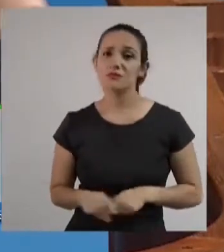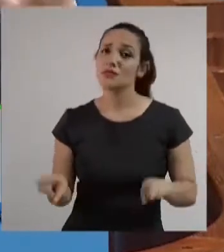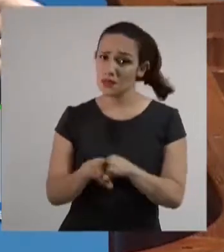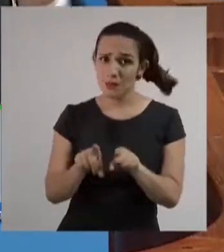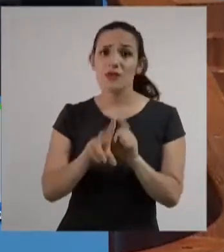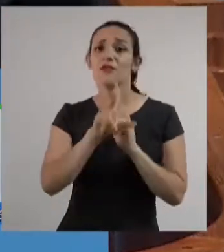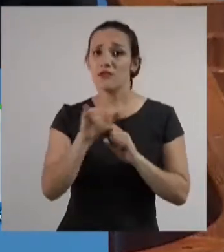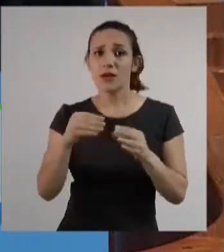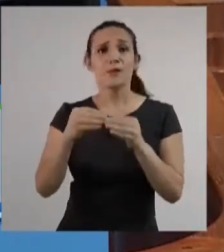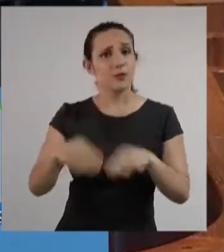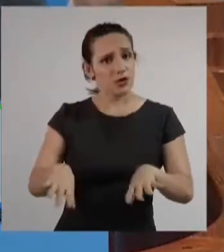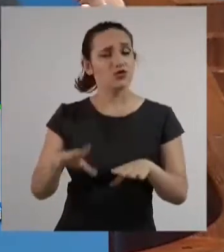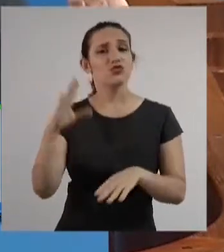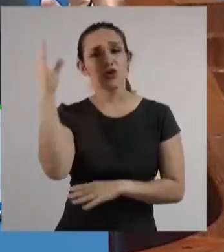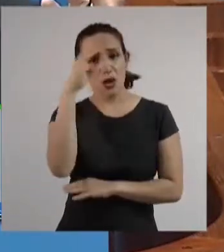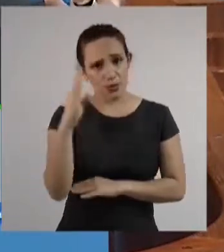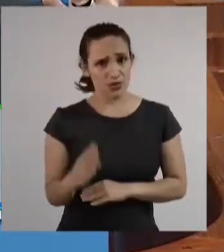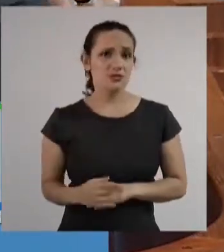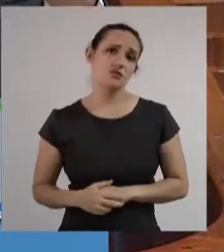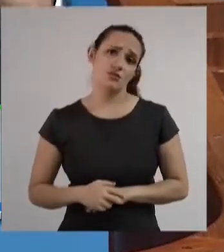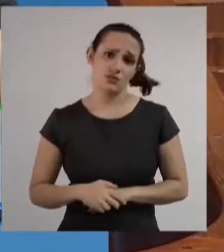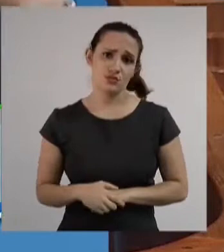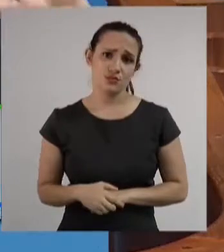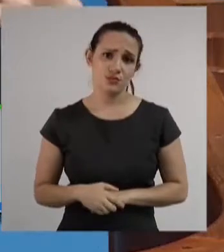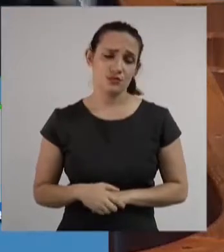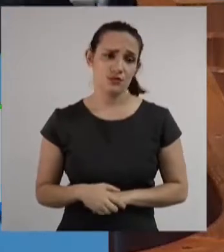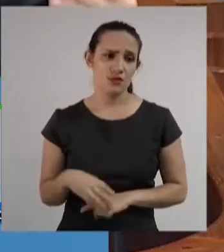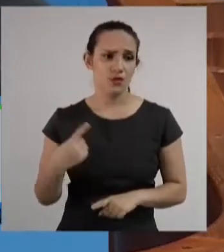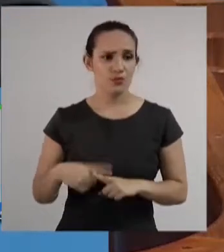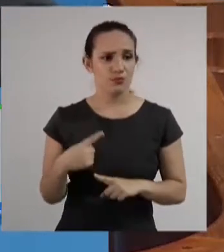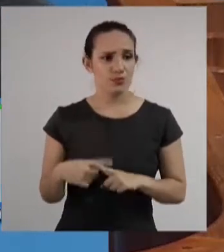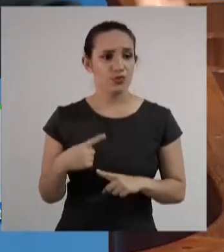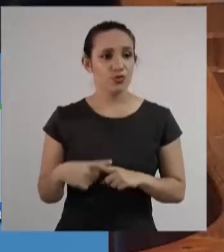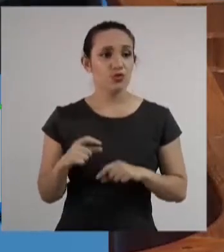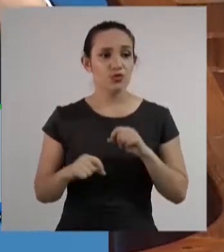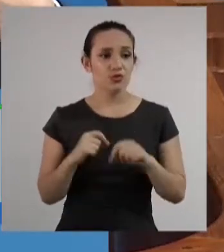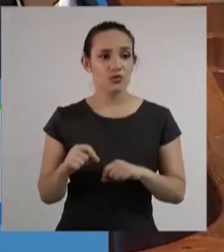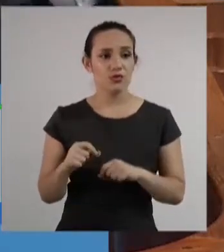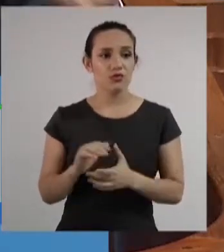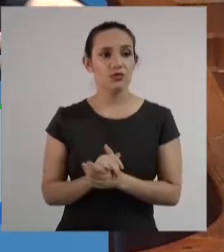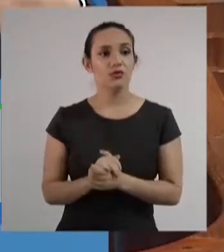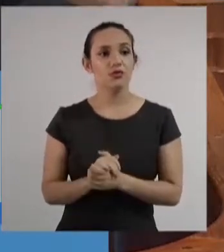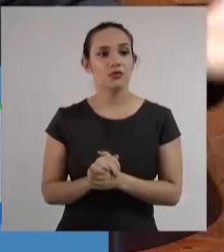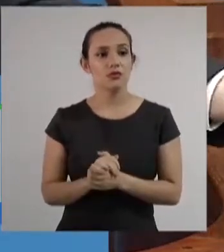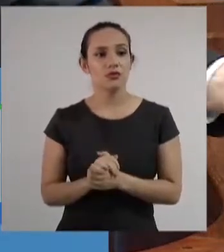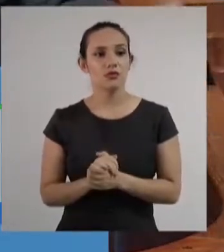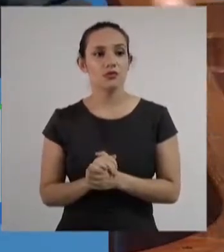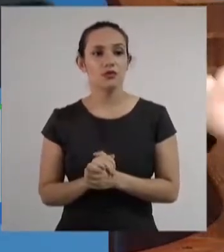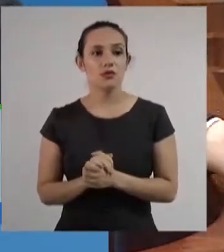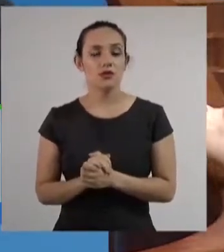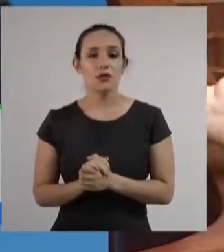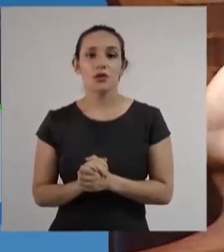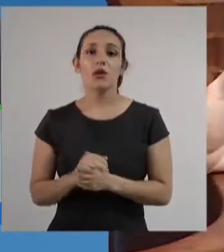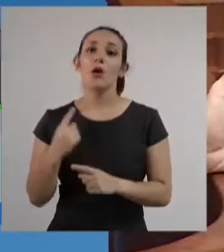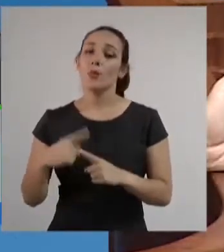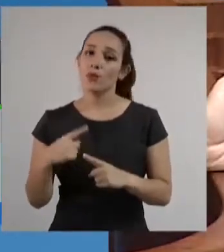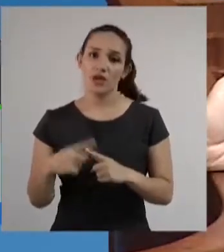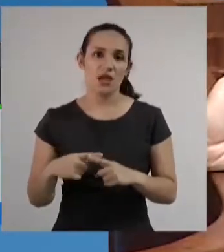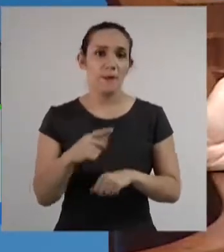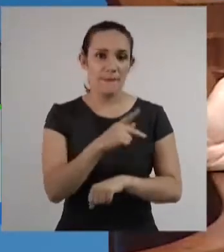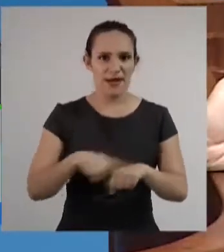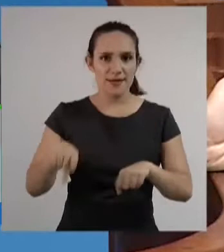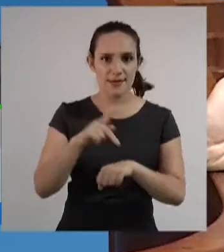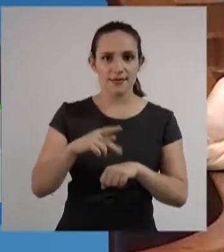prejudicados com essa possível medida, porque os países árabes, em retaliação, vão parar de comprar carne do